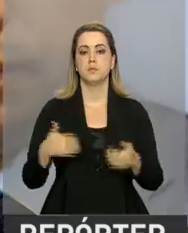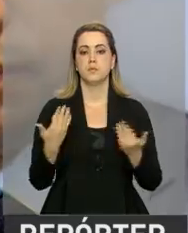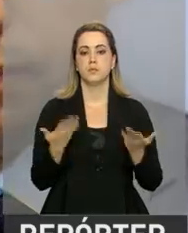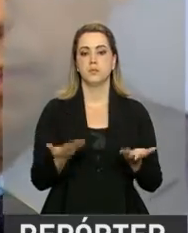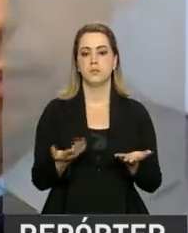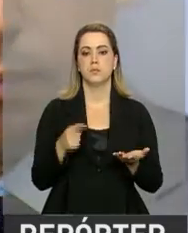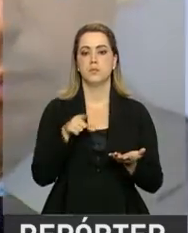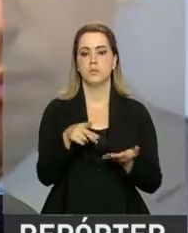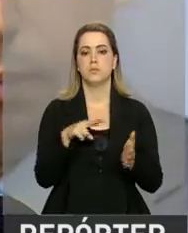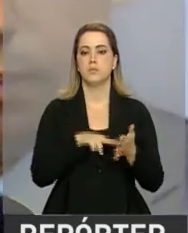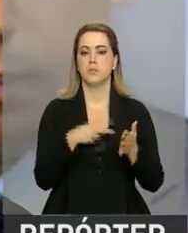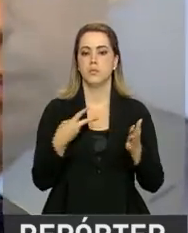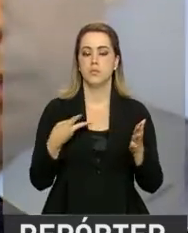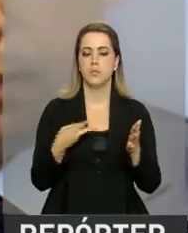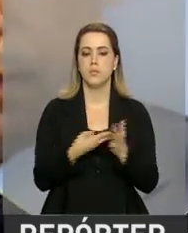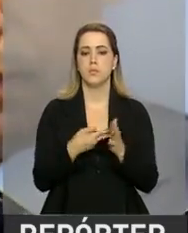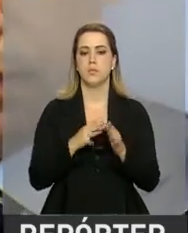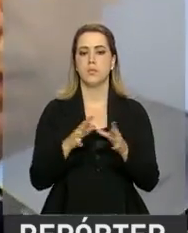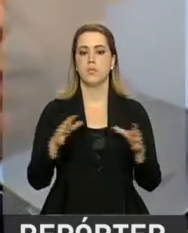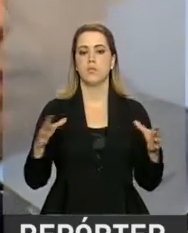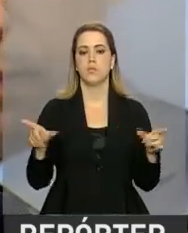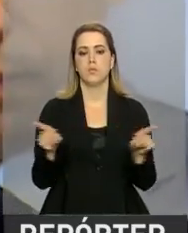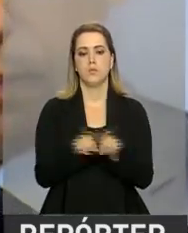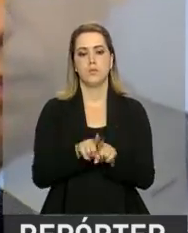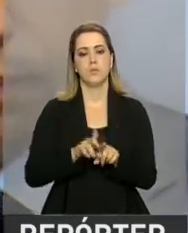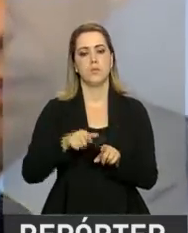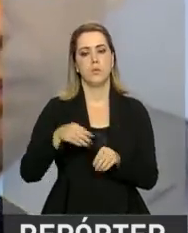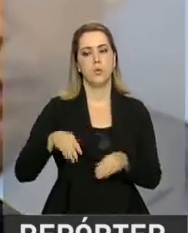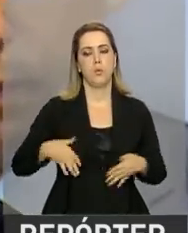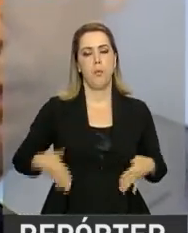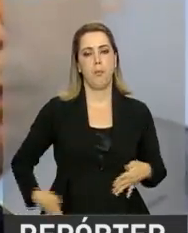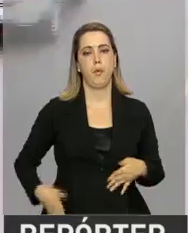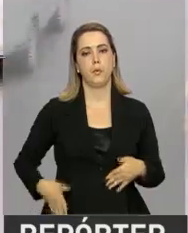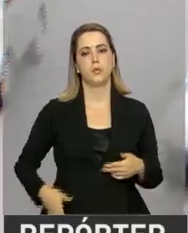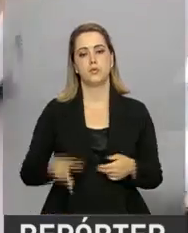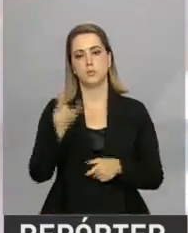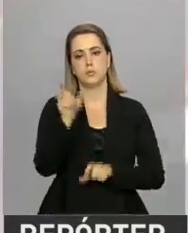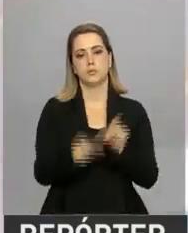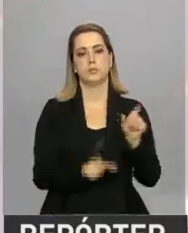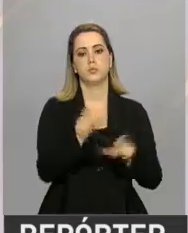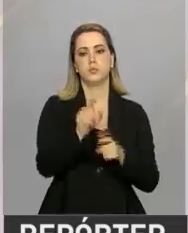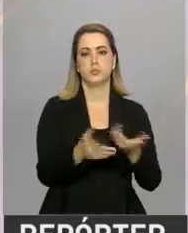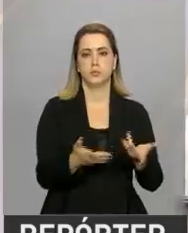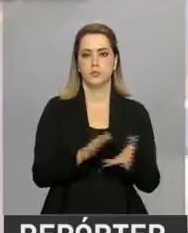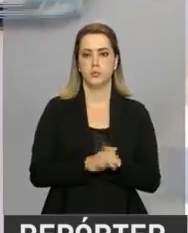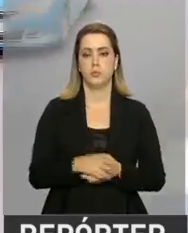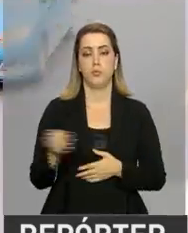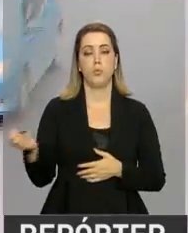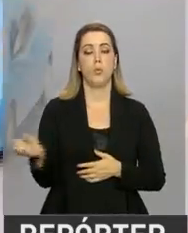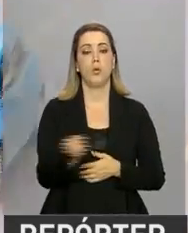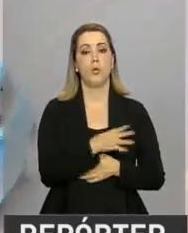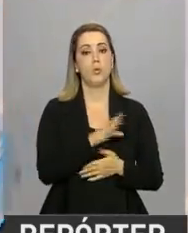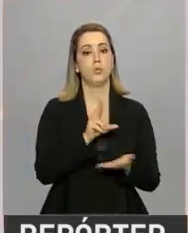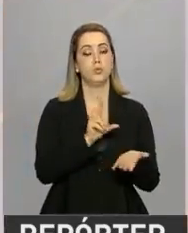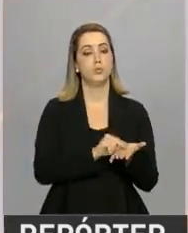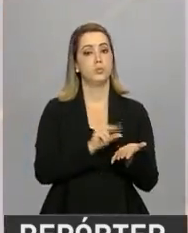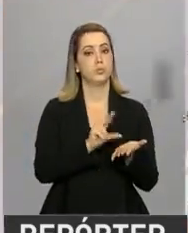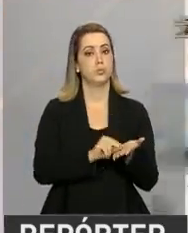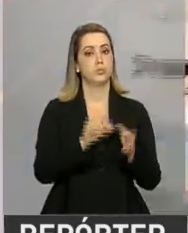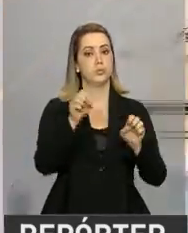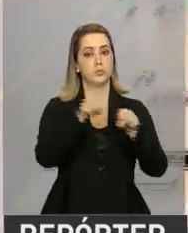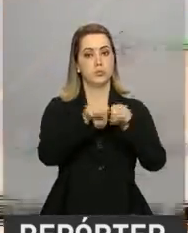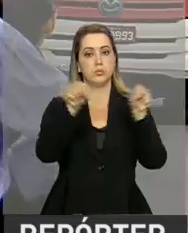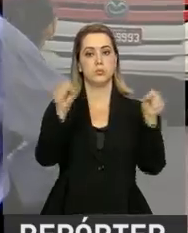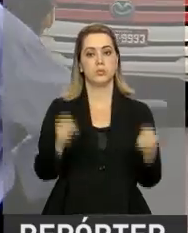tem um significado muito grande inclusive no bolso do cidadão a ideia do novo sistema também é ajudar os